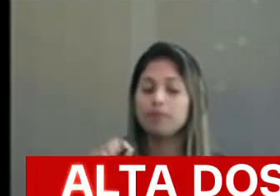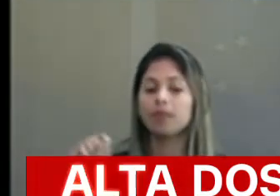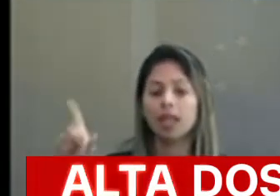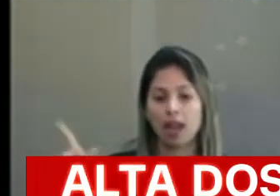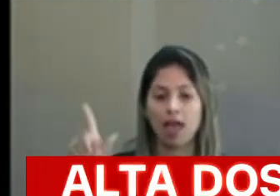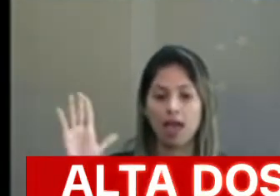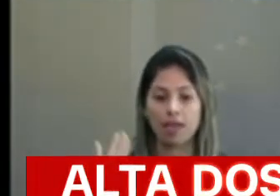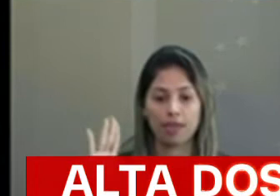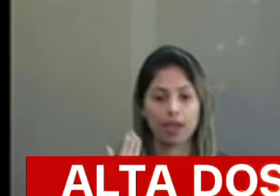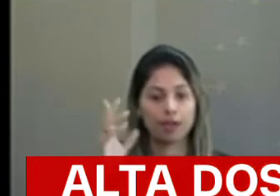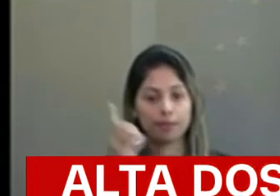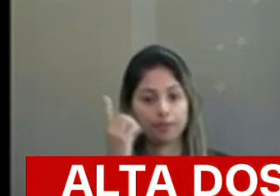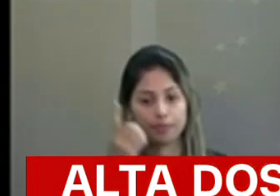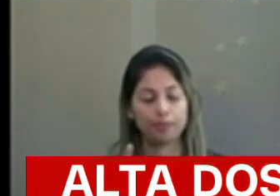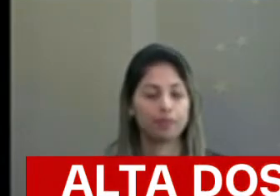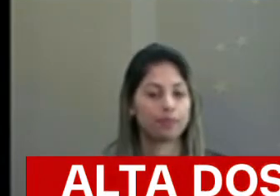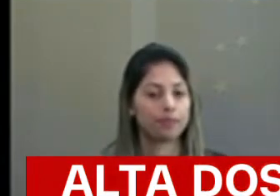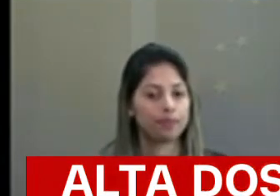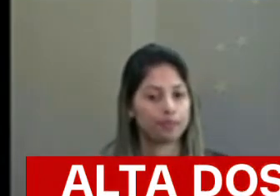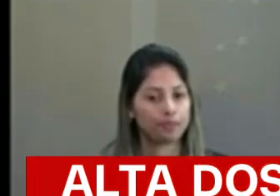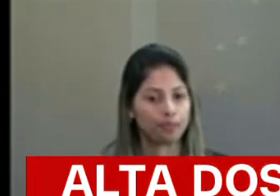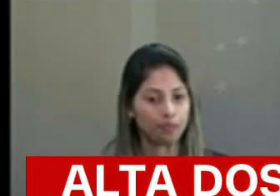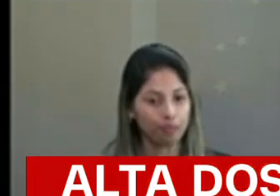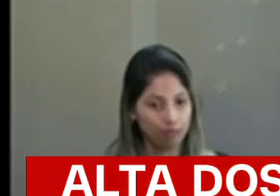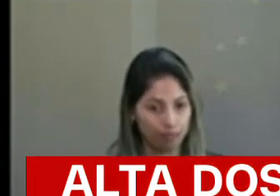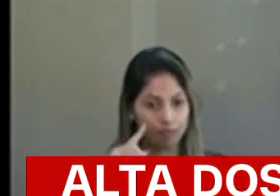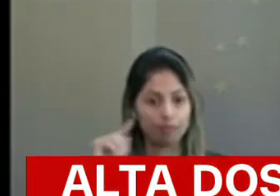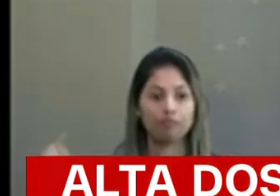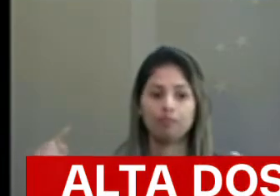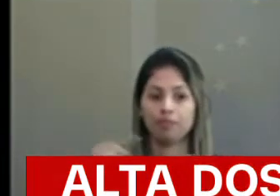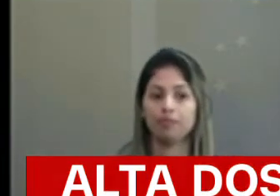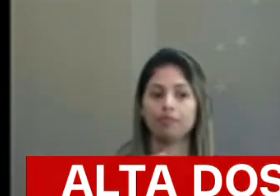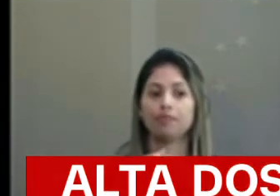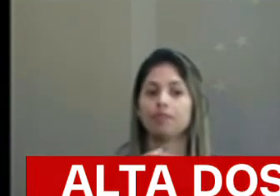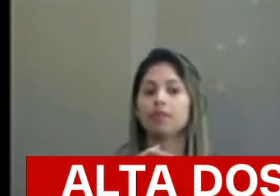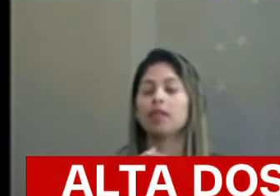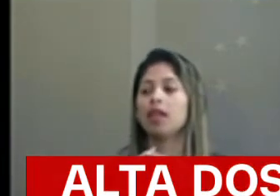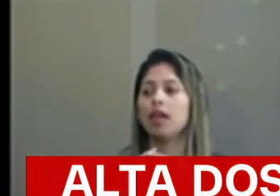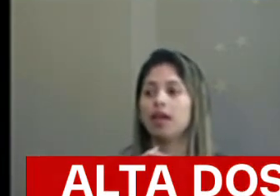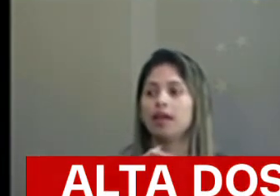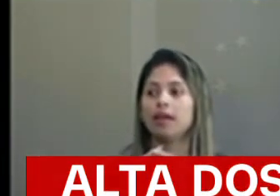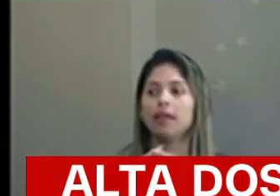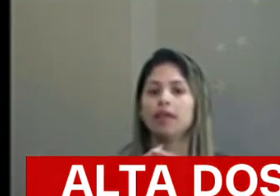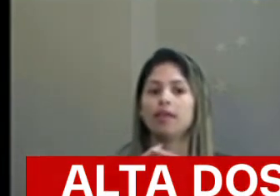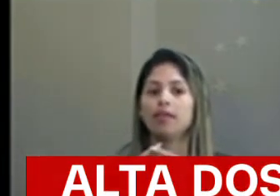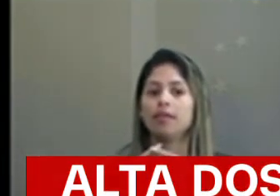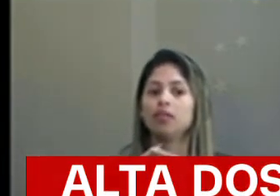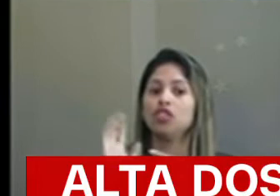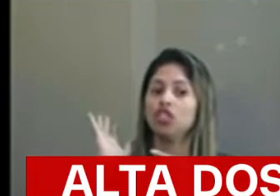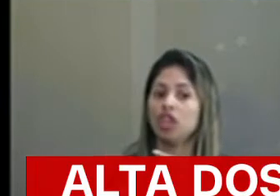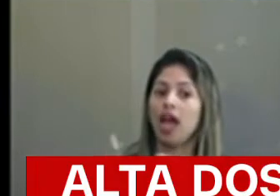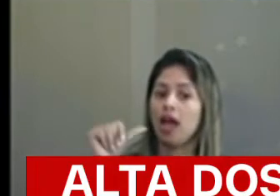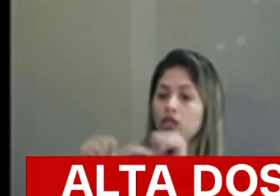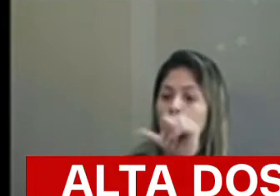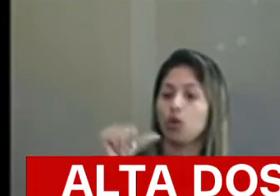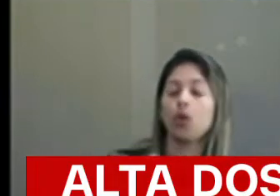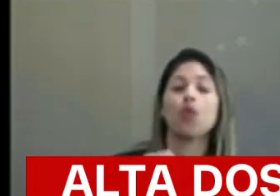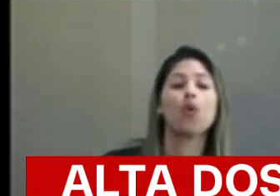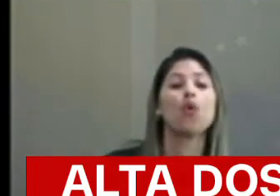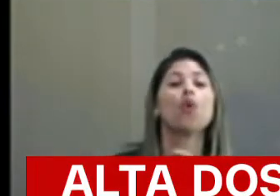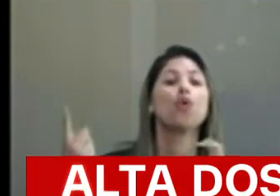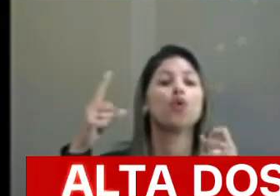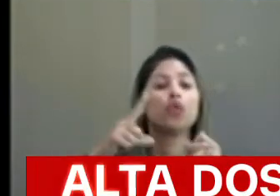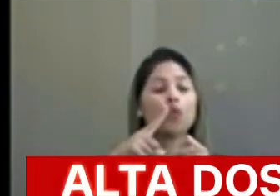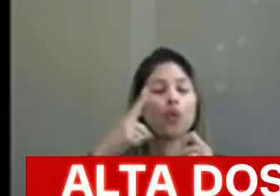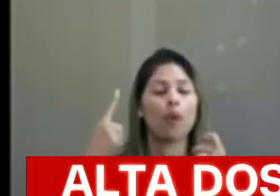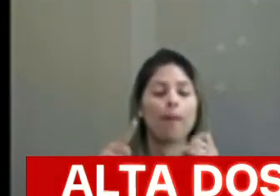Deputados. Especificamente em relação aos combustíveis, promovemos alteração no parágrafo 2º do